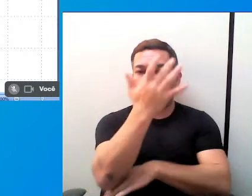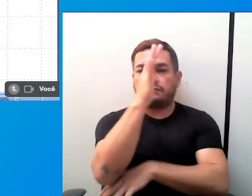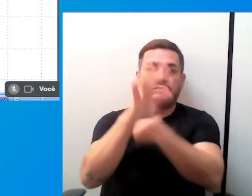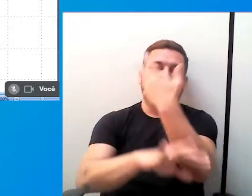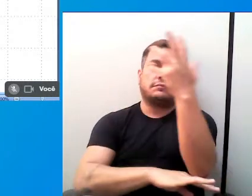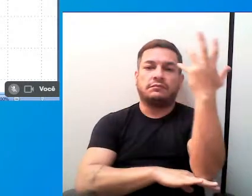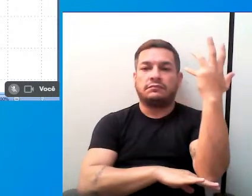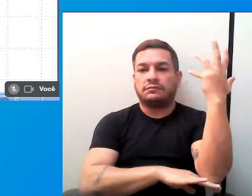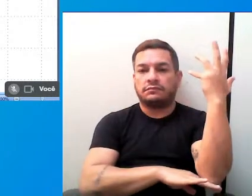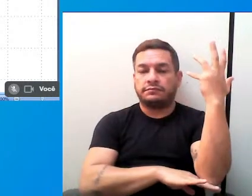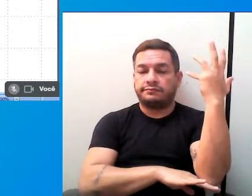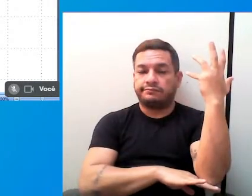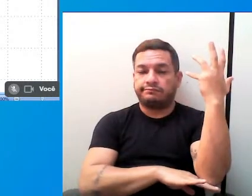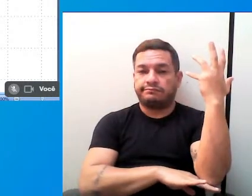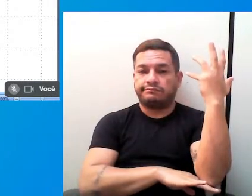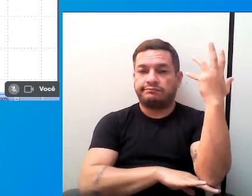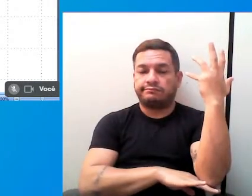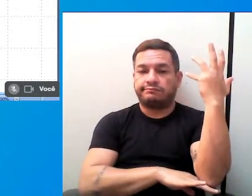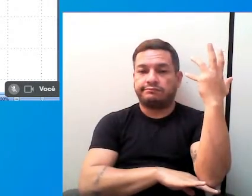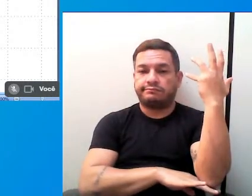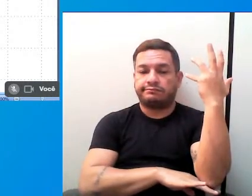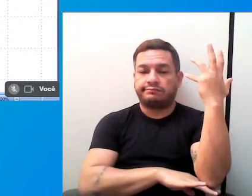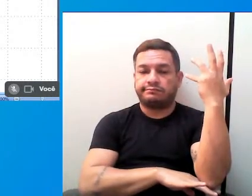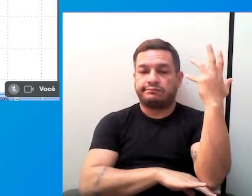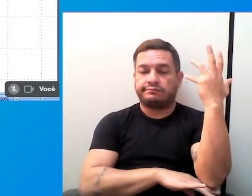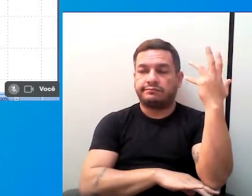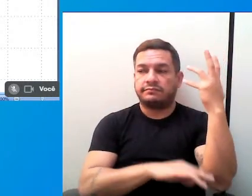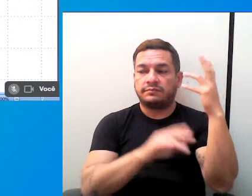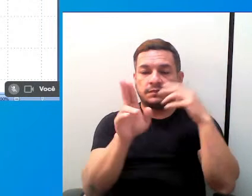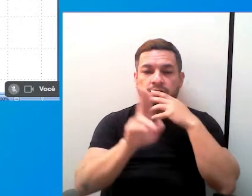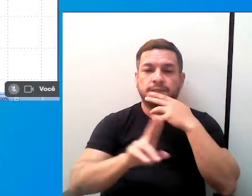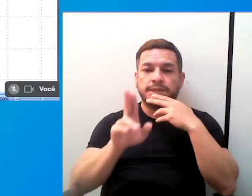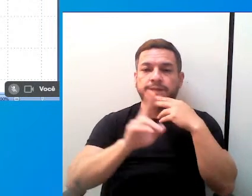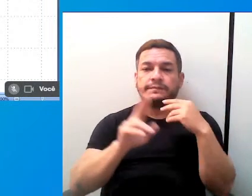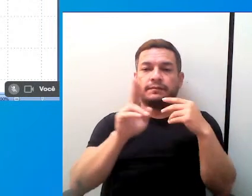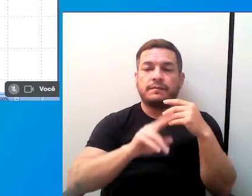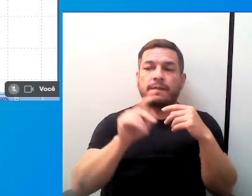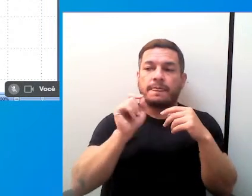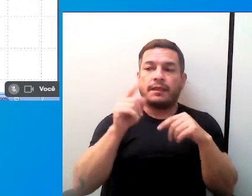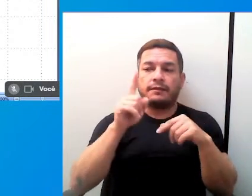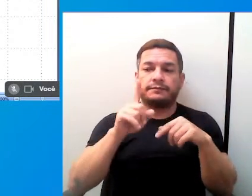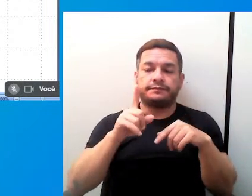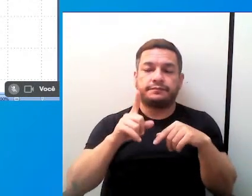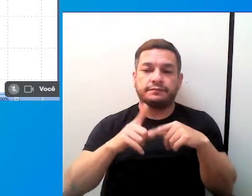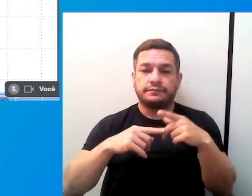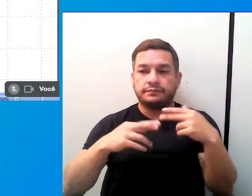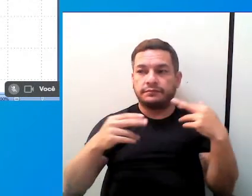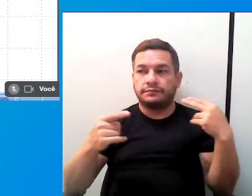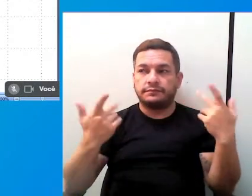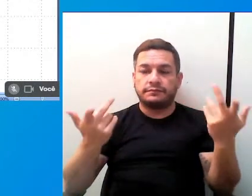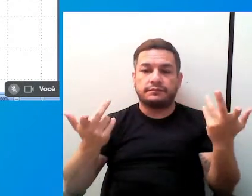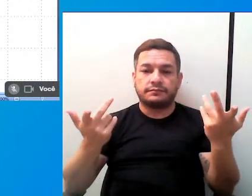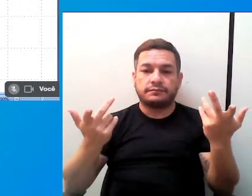ambiental e produção ou reutilização de matéria